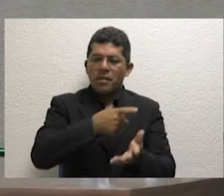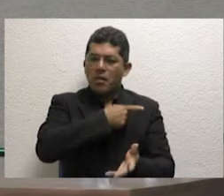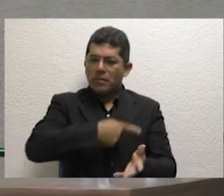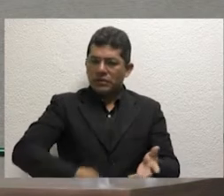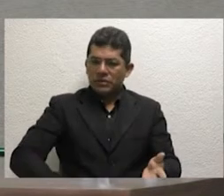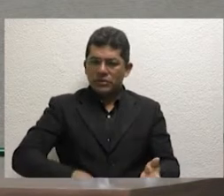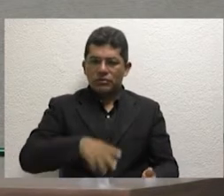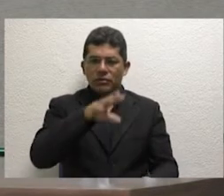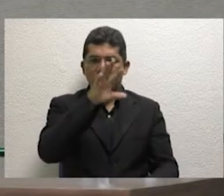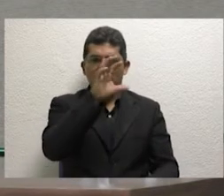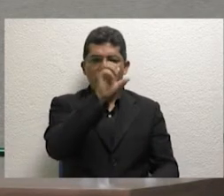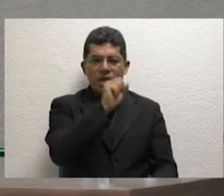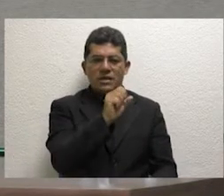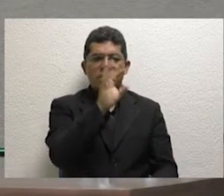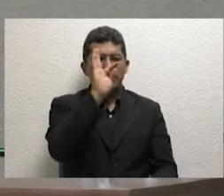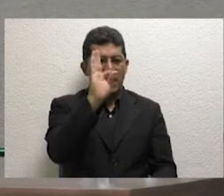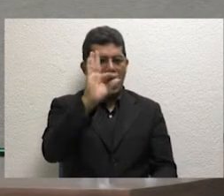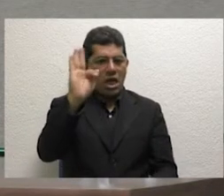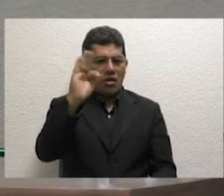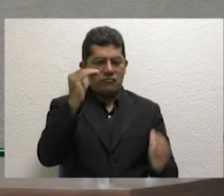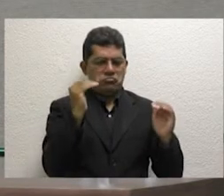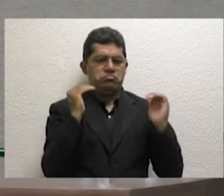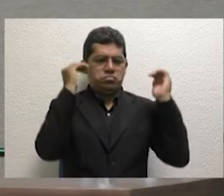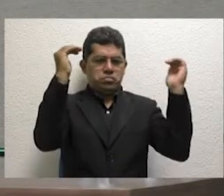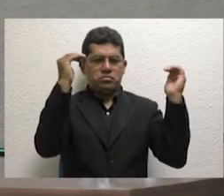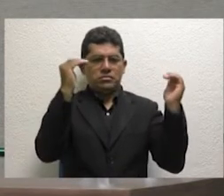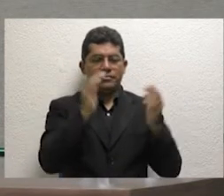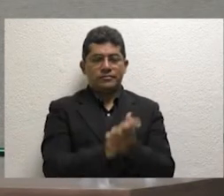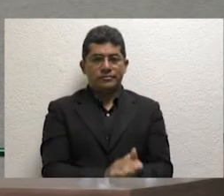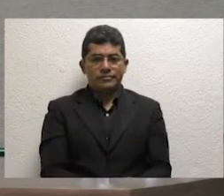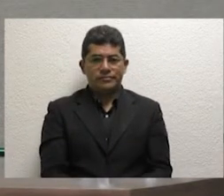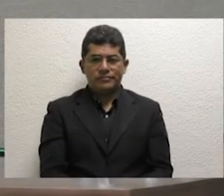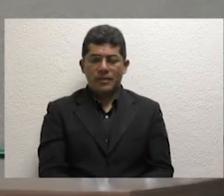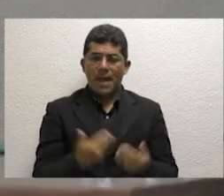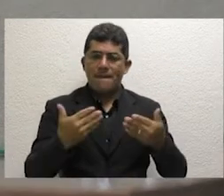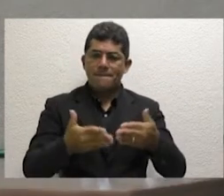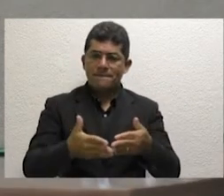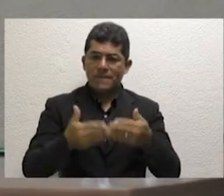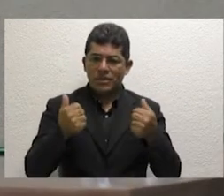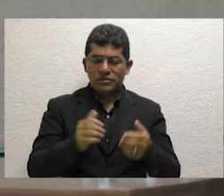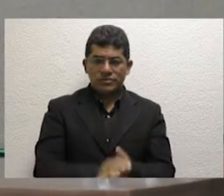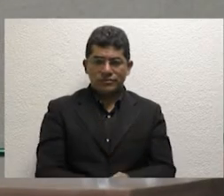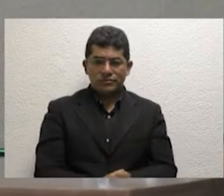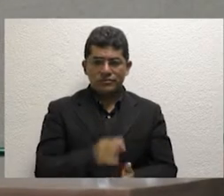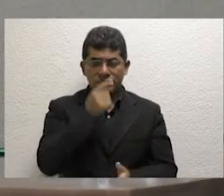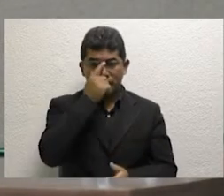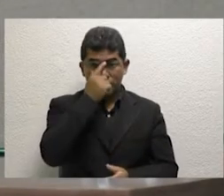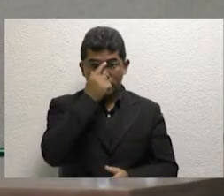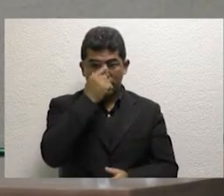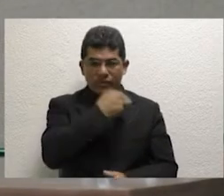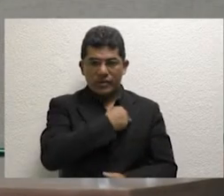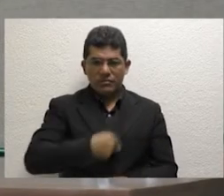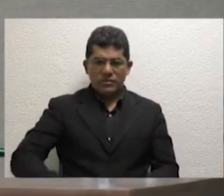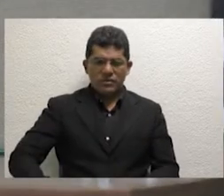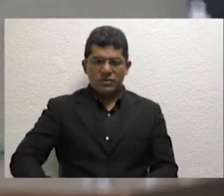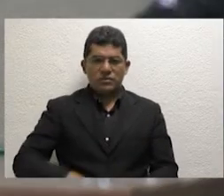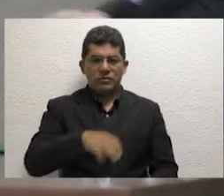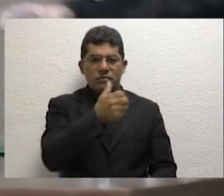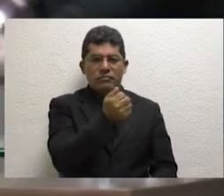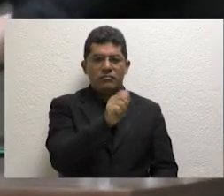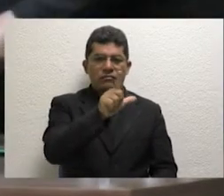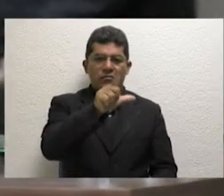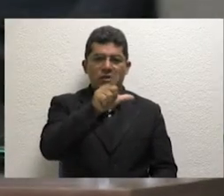STF, com toda a sua autoridade, pediu ao ministro Alexandre de Moraes